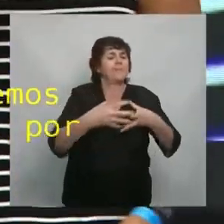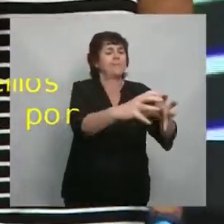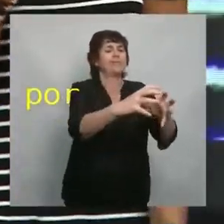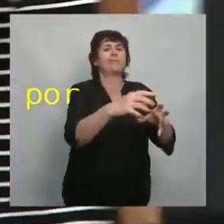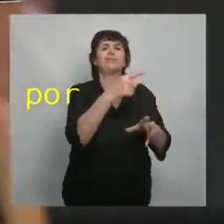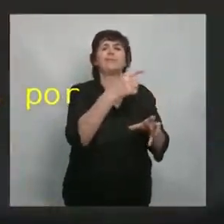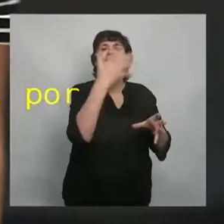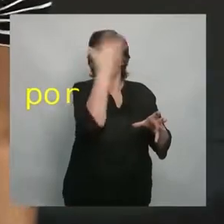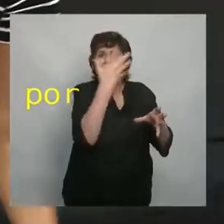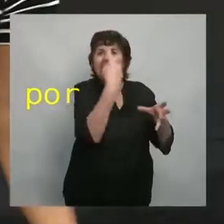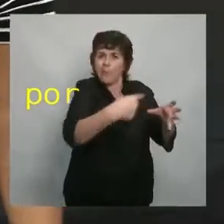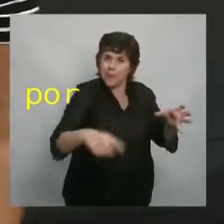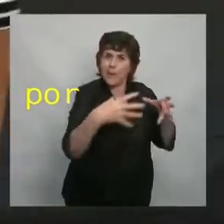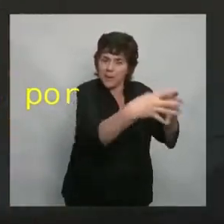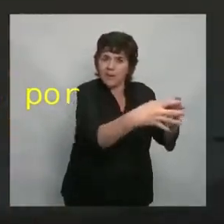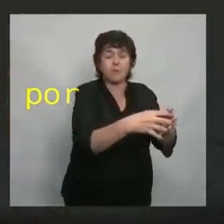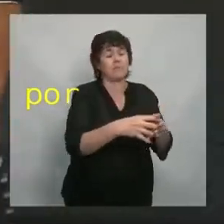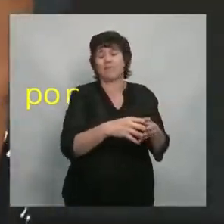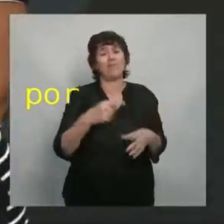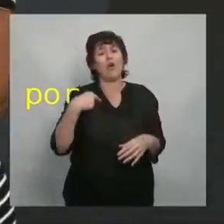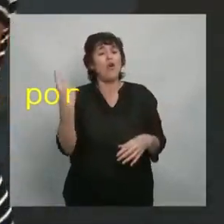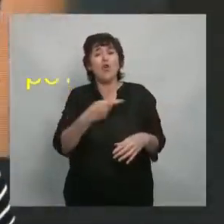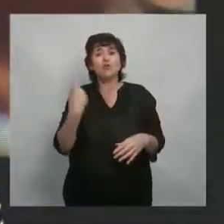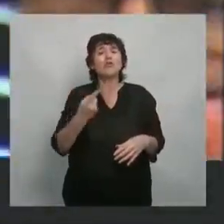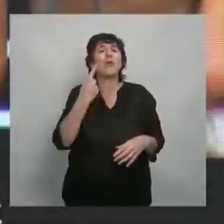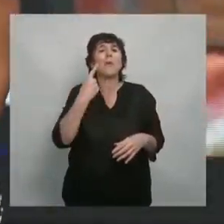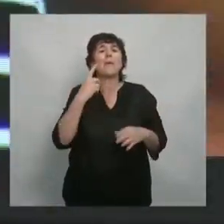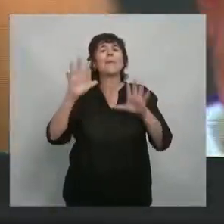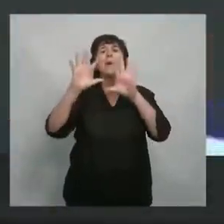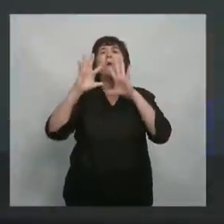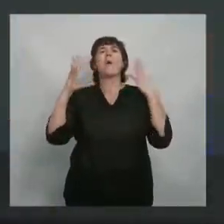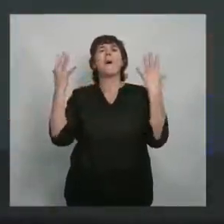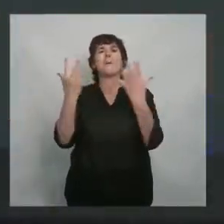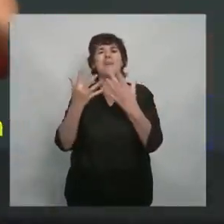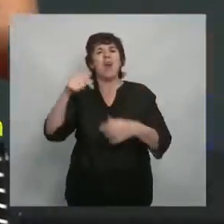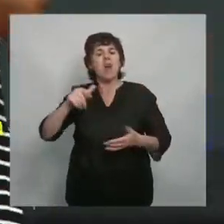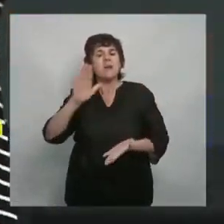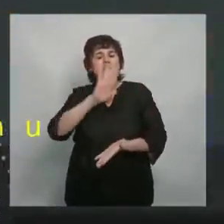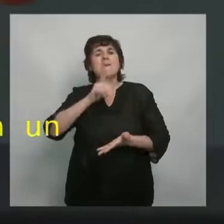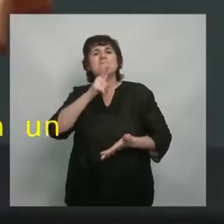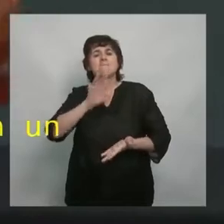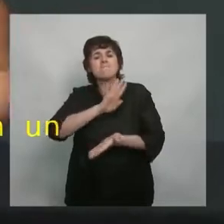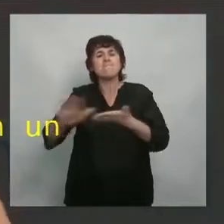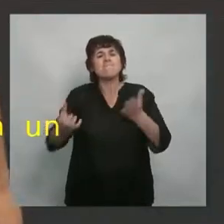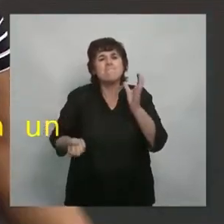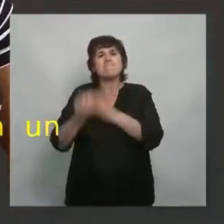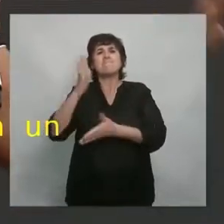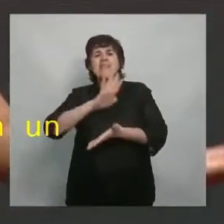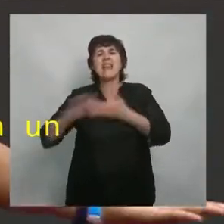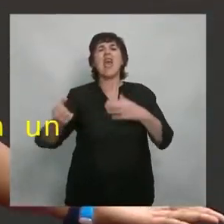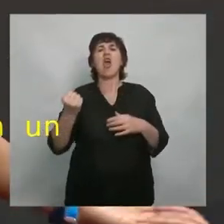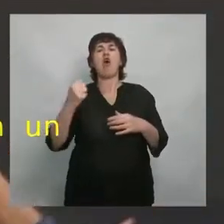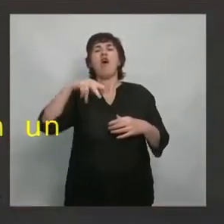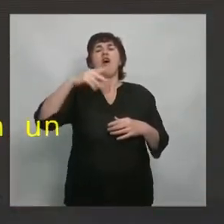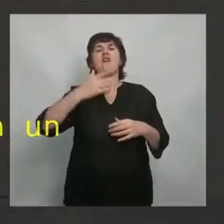Nós estamos vivendo um mundo de neofascismo nas Américas, em outros lugares do mundo, no